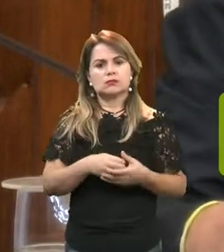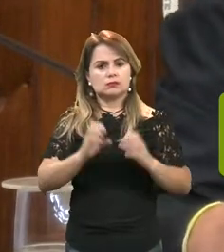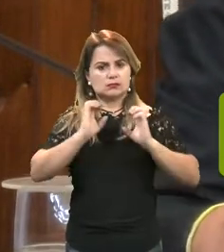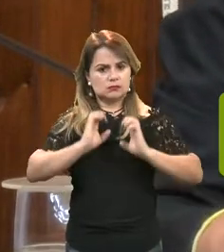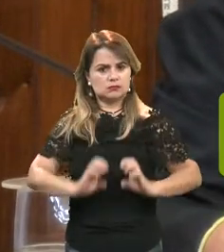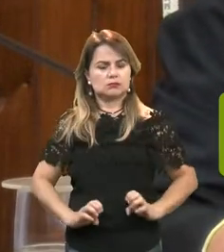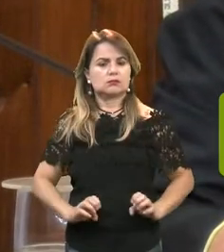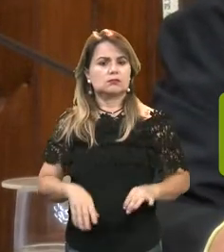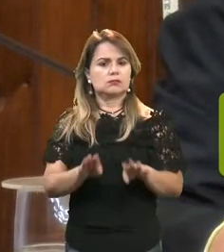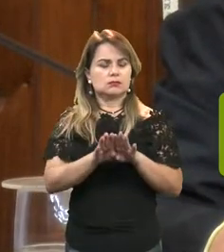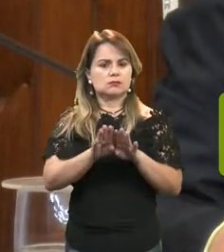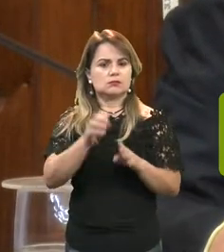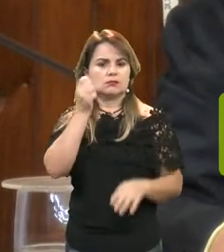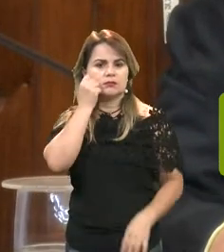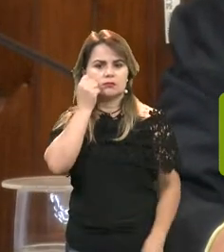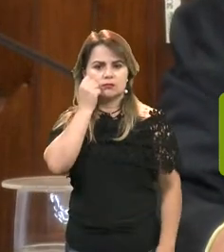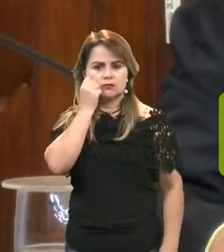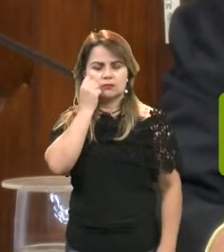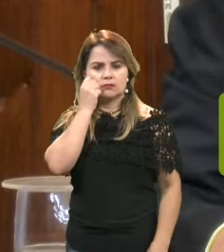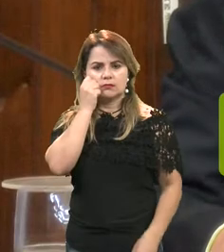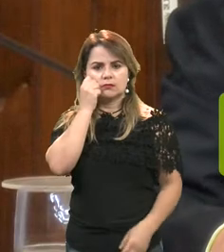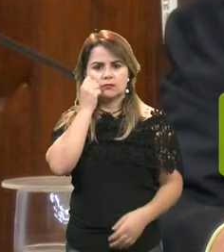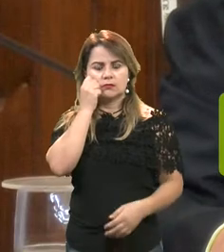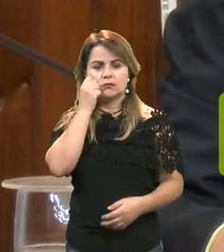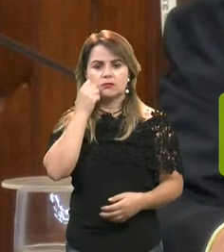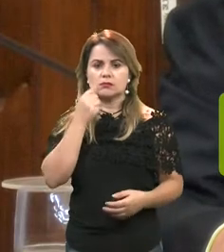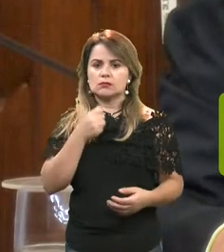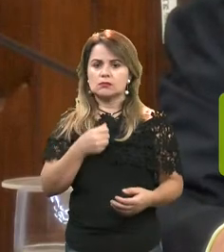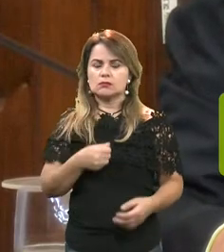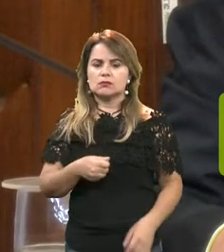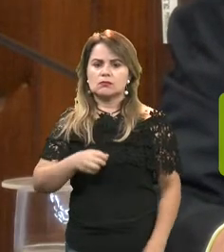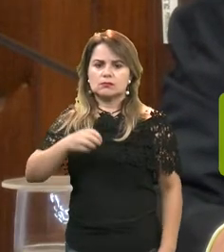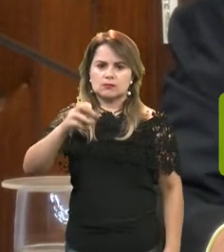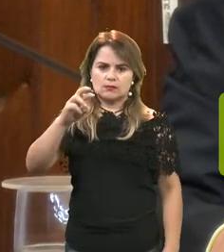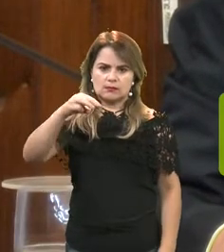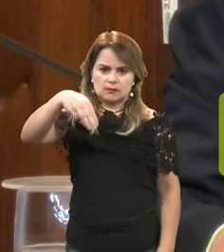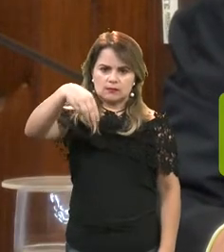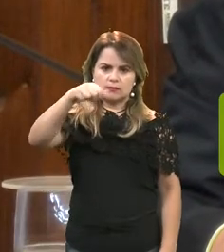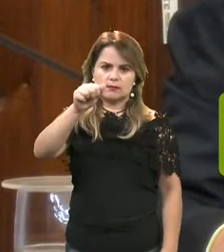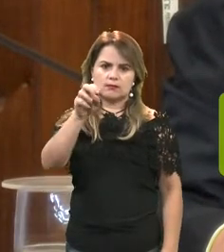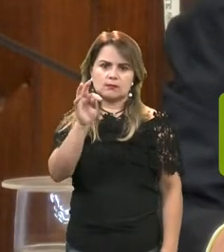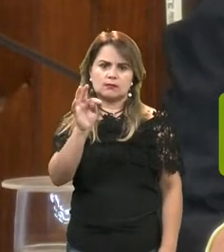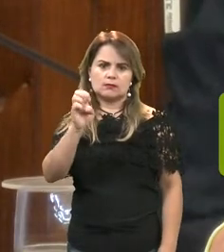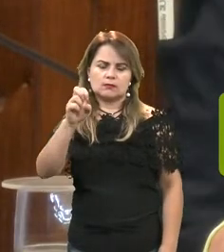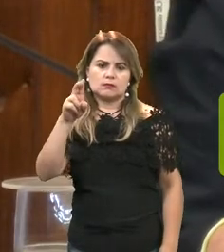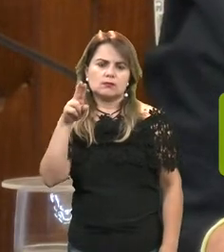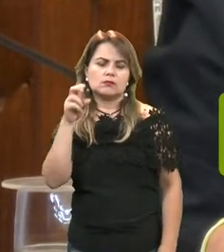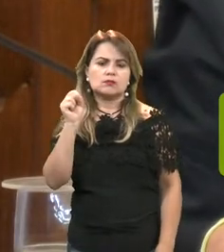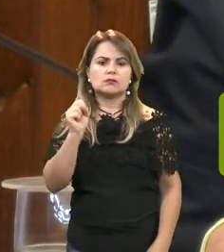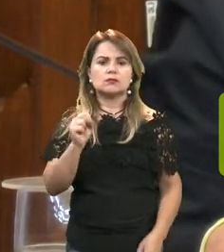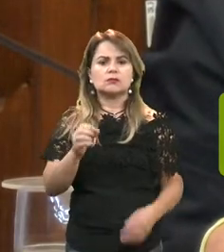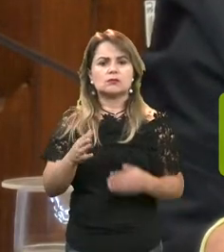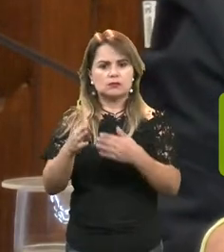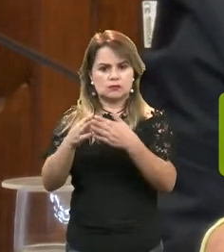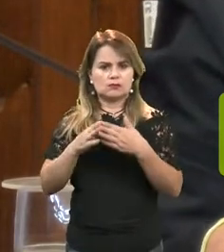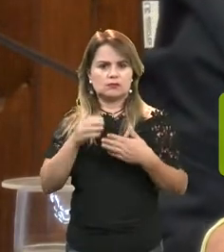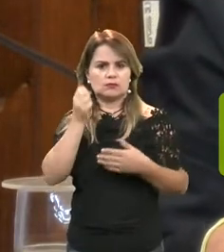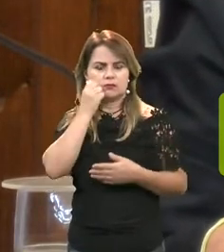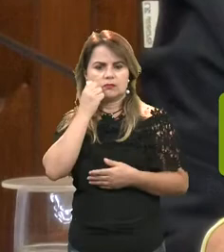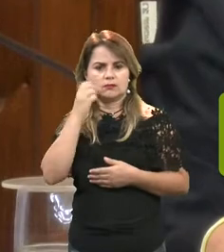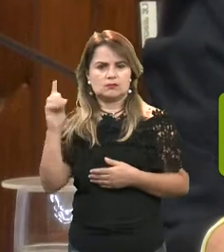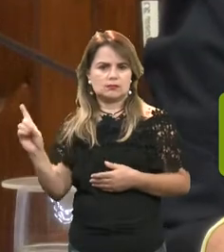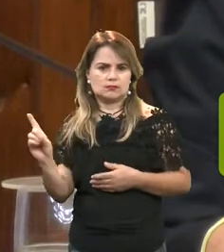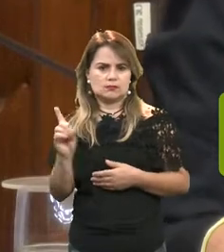e mãe do Matheus, que é paciente em uso de cannabis medicinal, para que componha também a nossa